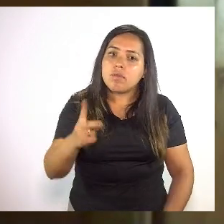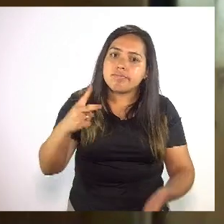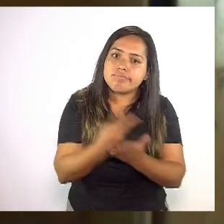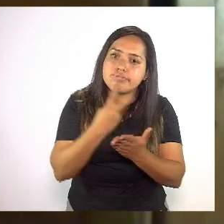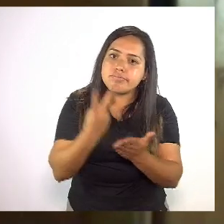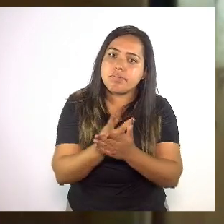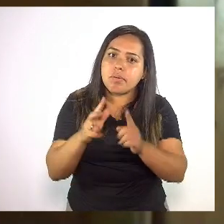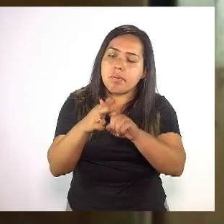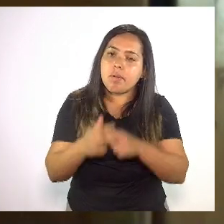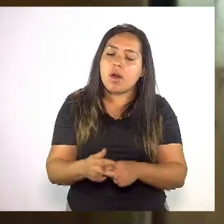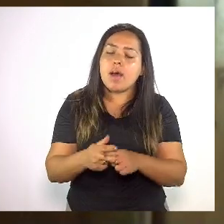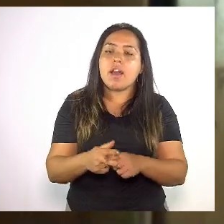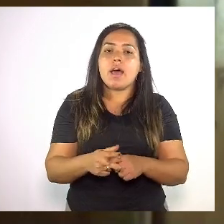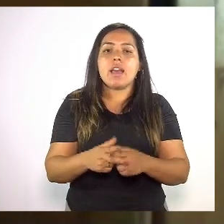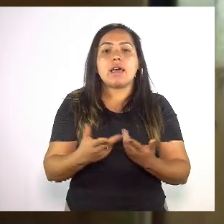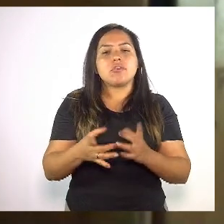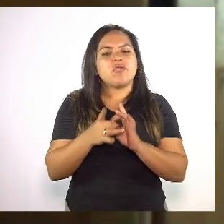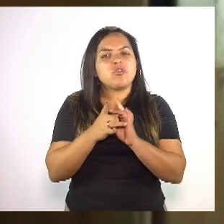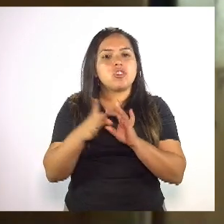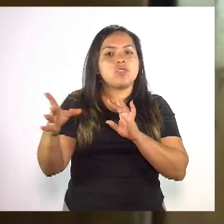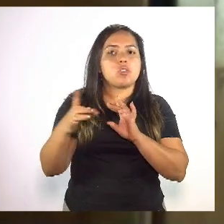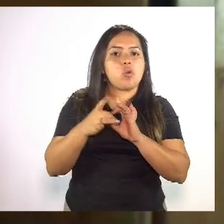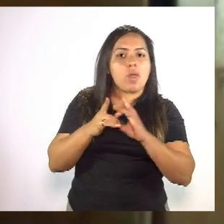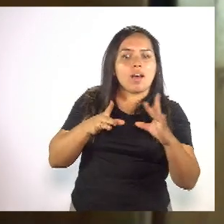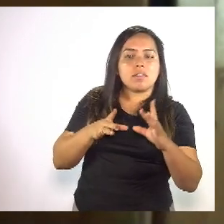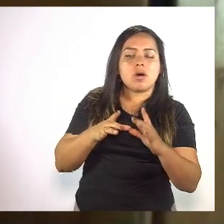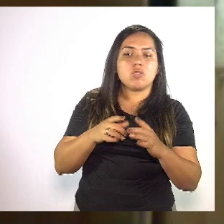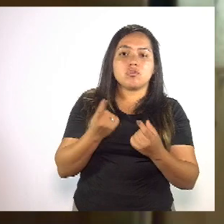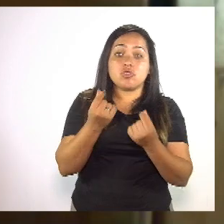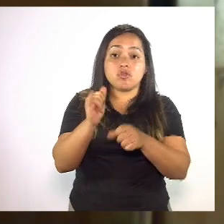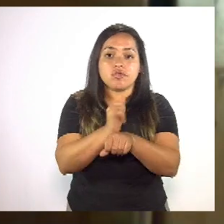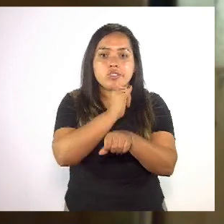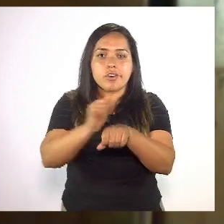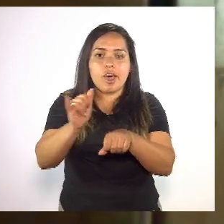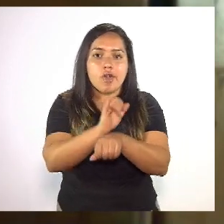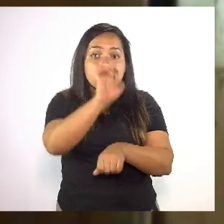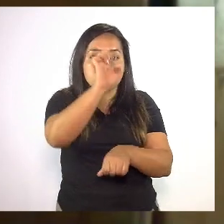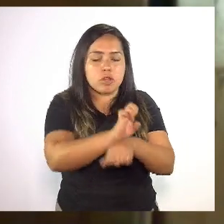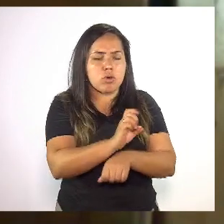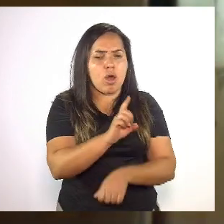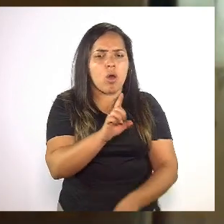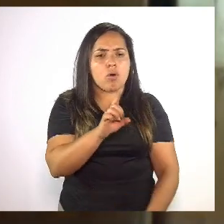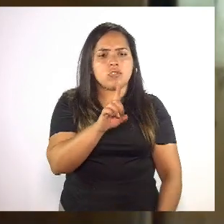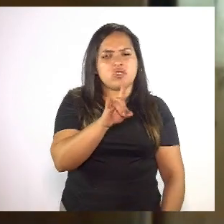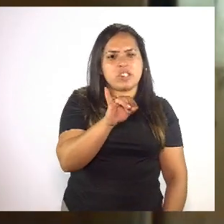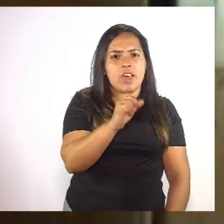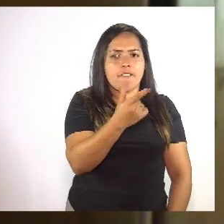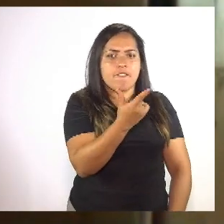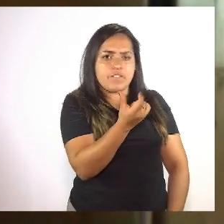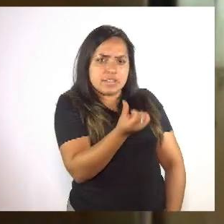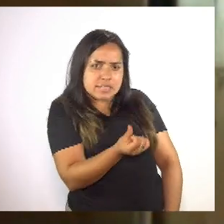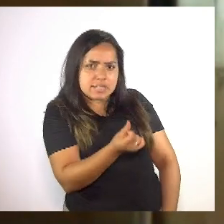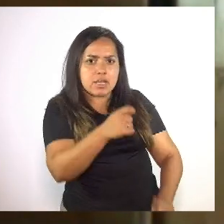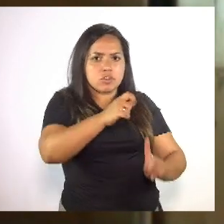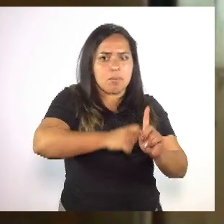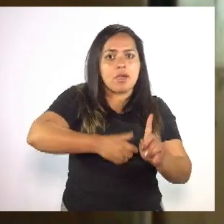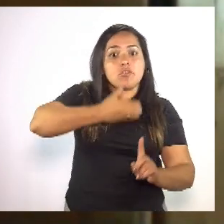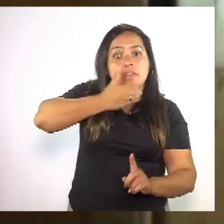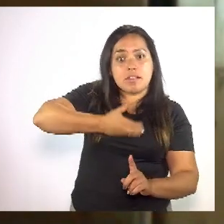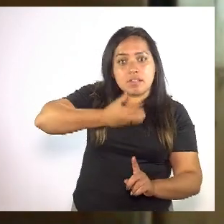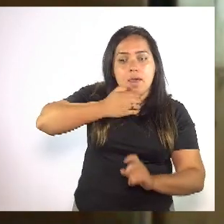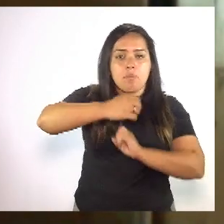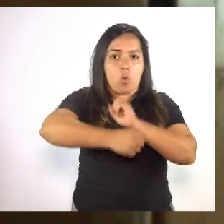recursos estaduais, em 26 de dezembro de 2018, o então governador